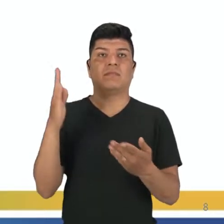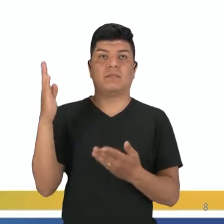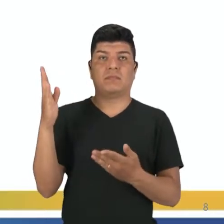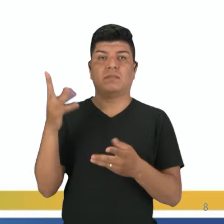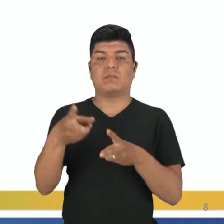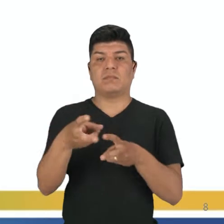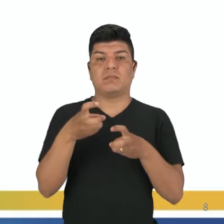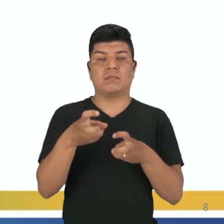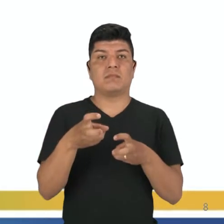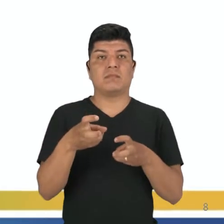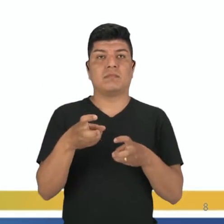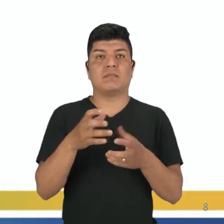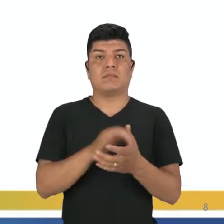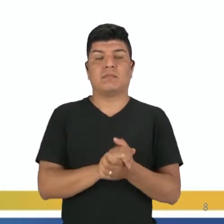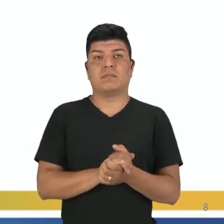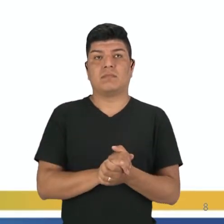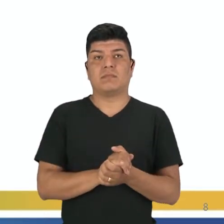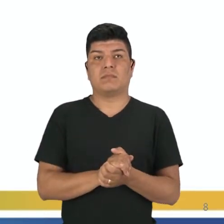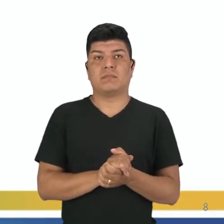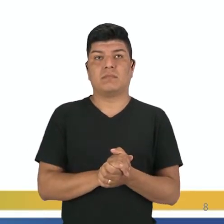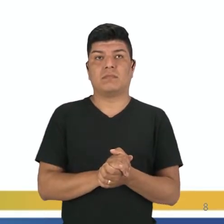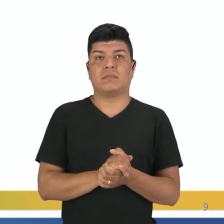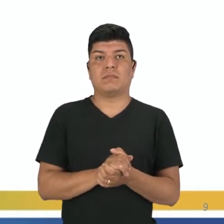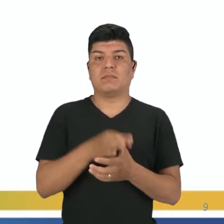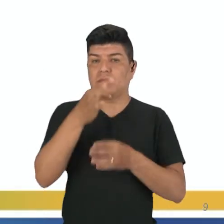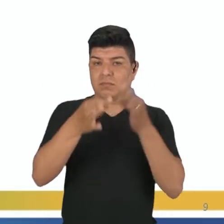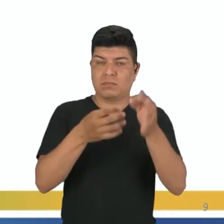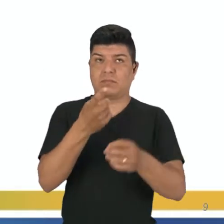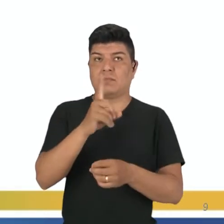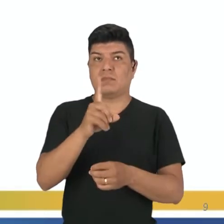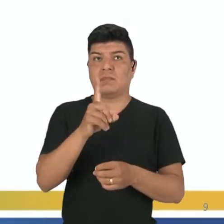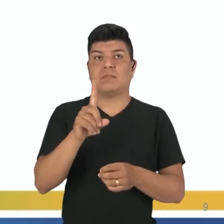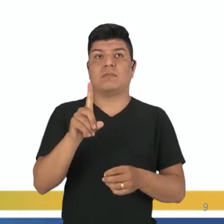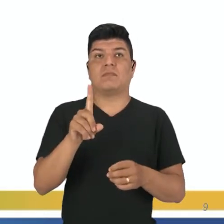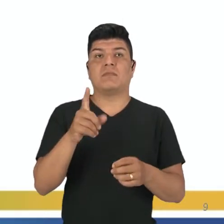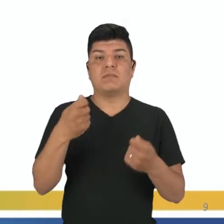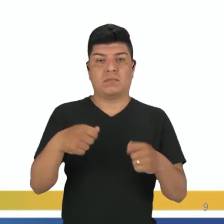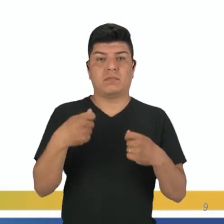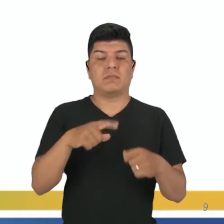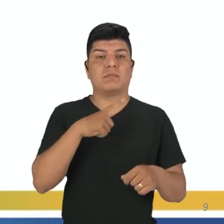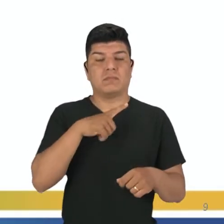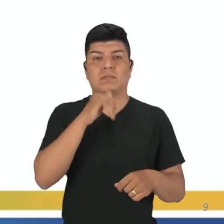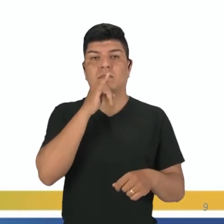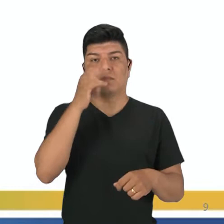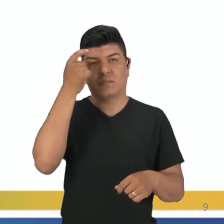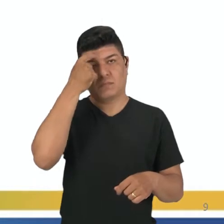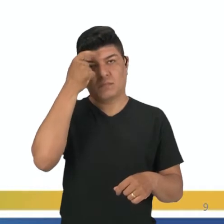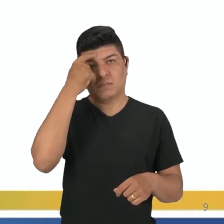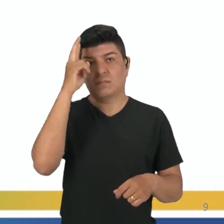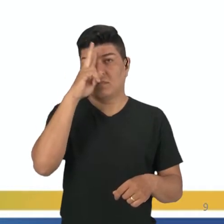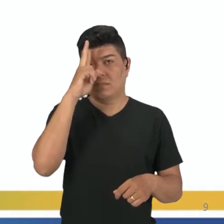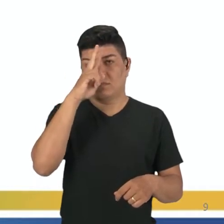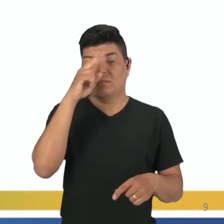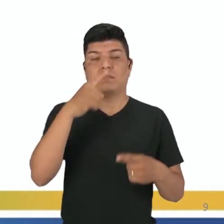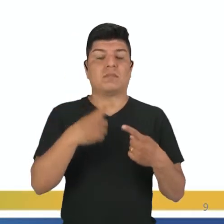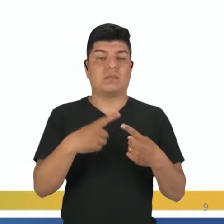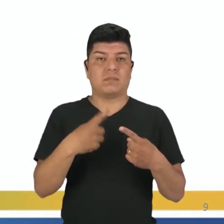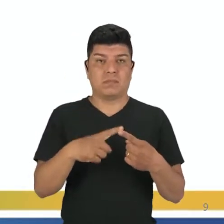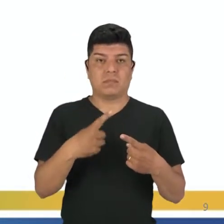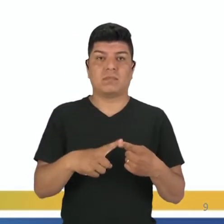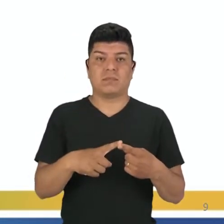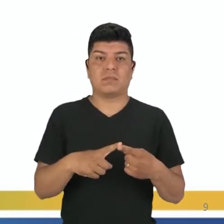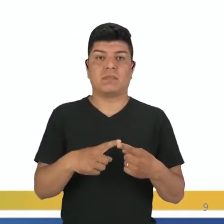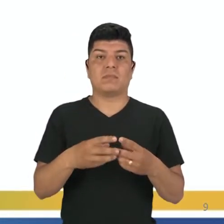queremos identificar, não vamos tecer comentários, mas que você deve ter esses exemplos bem em mente. São exemplos que são